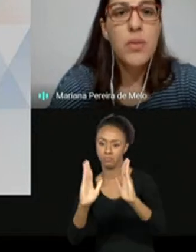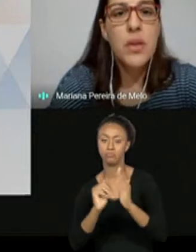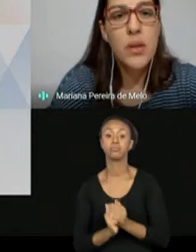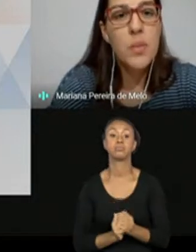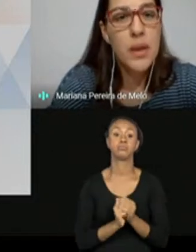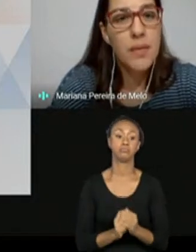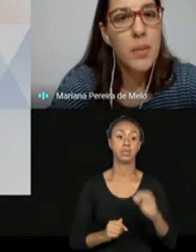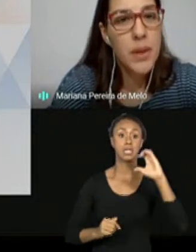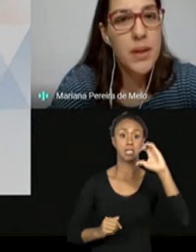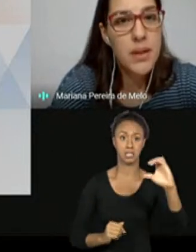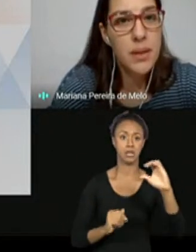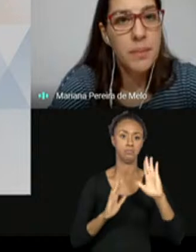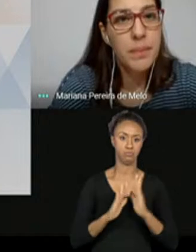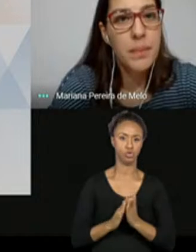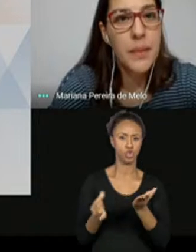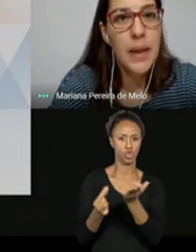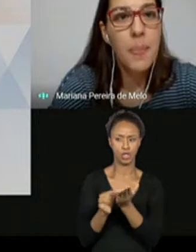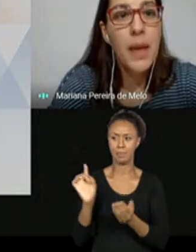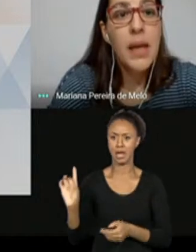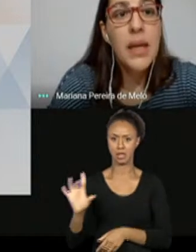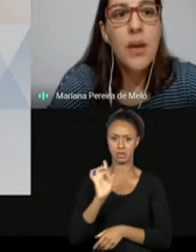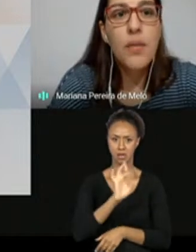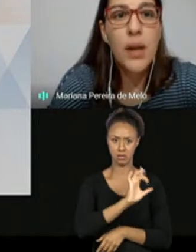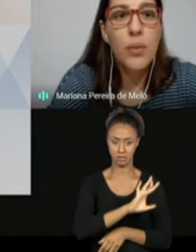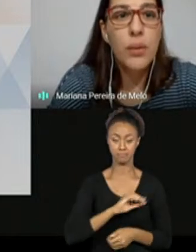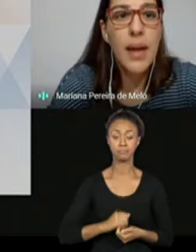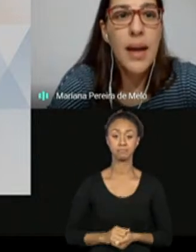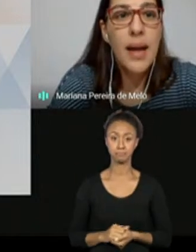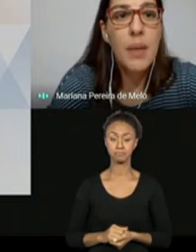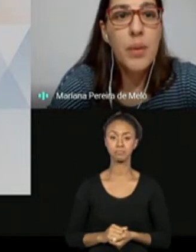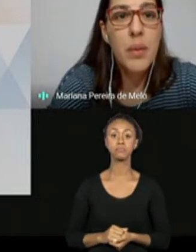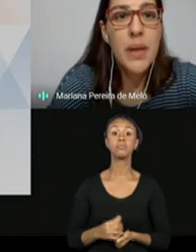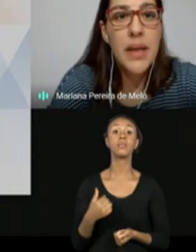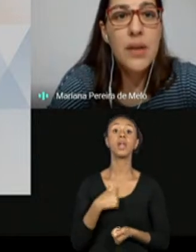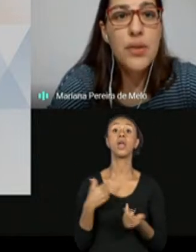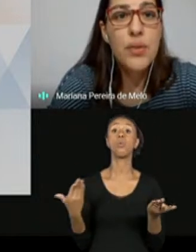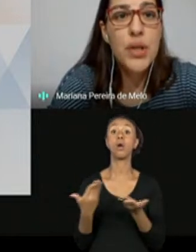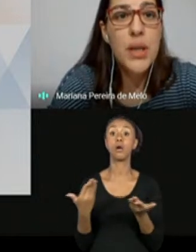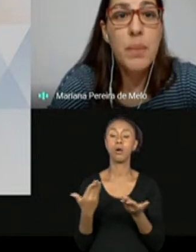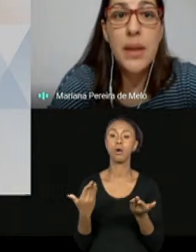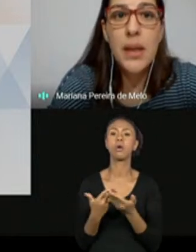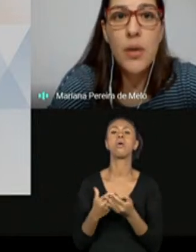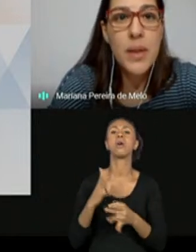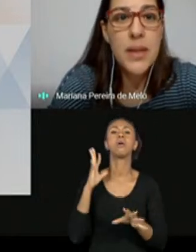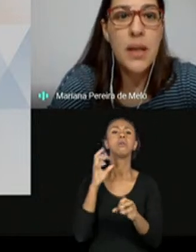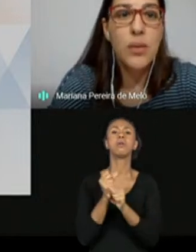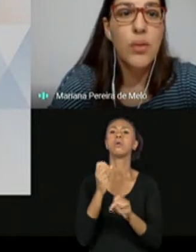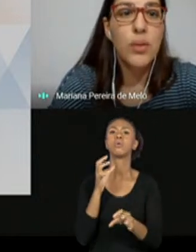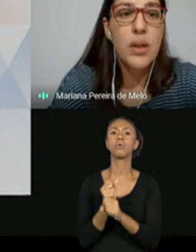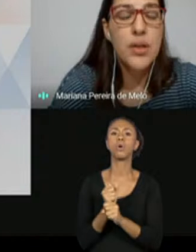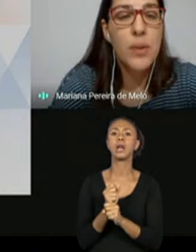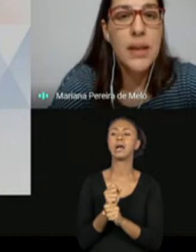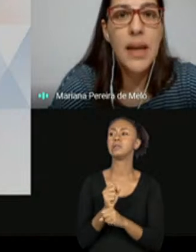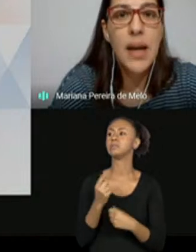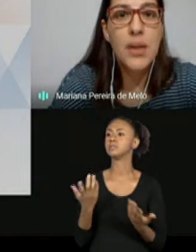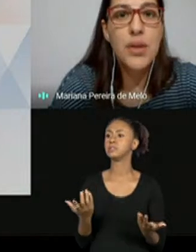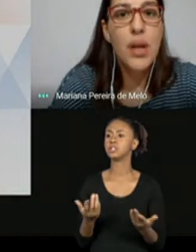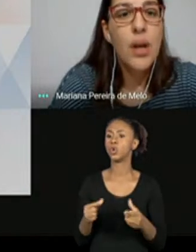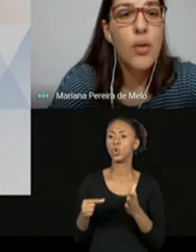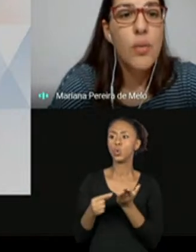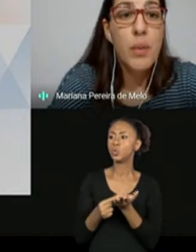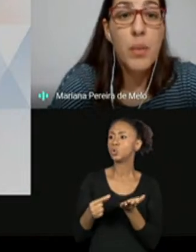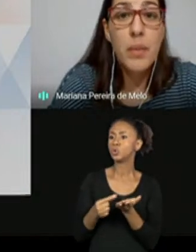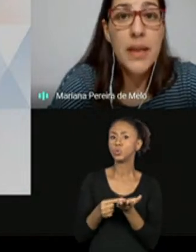chips produzidos pela fábrica C, tá? E eu vou calcular a probabilidade do chip não passar no controle de